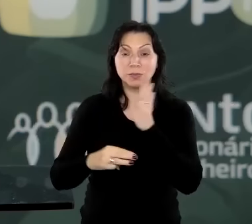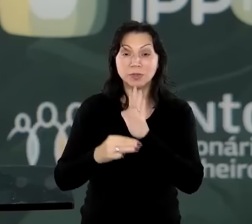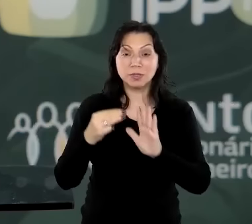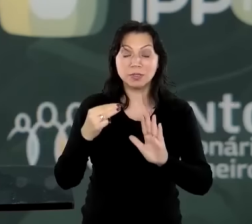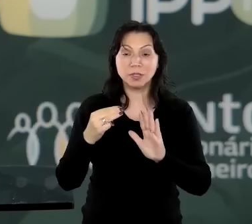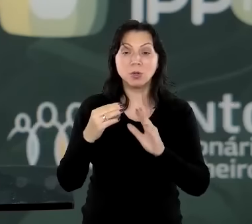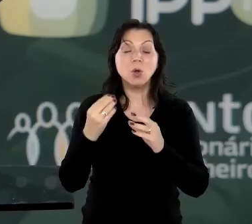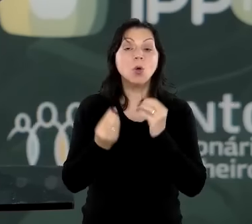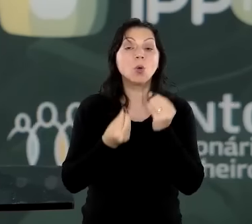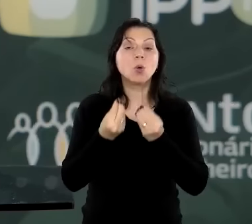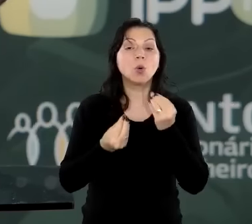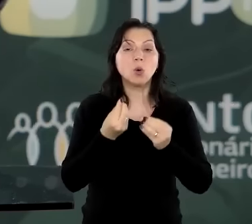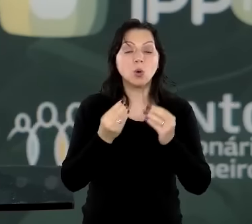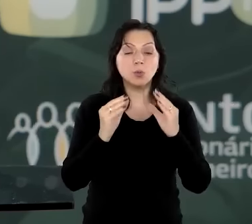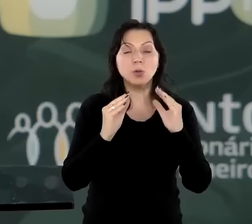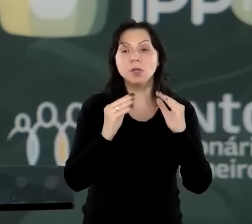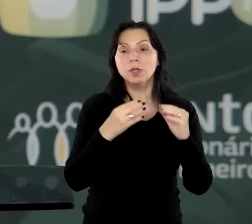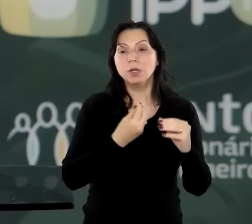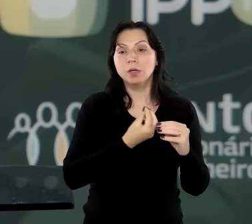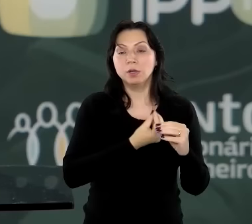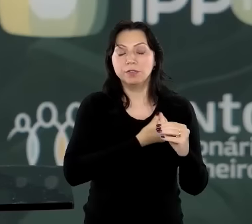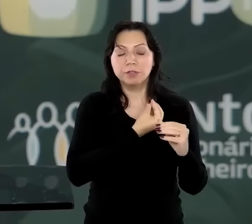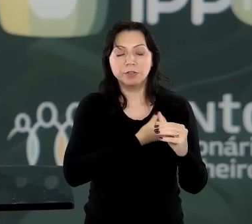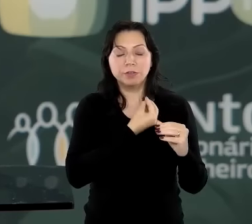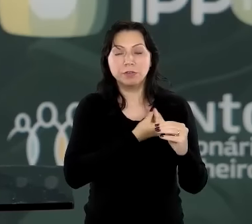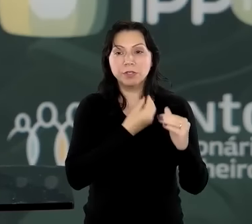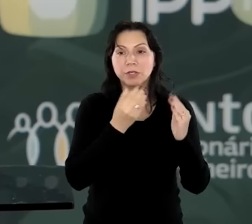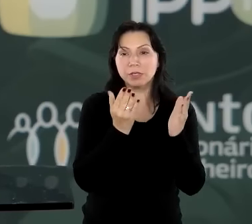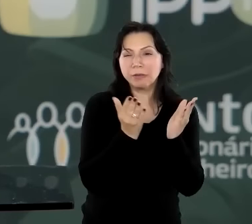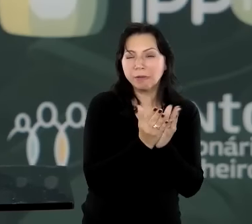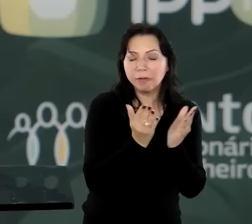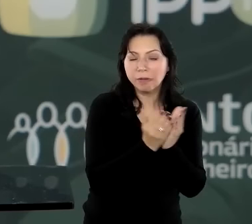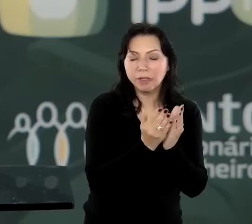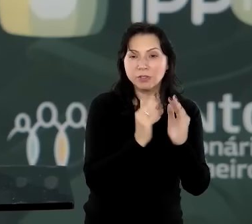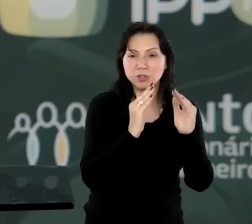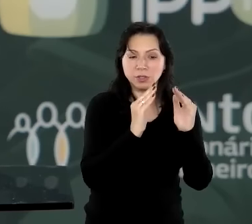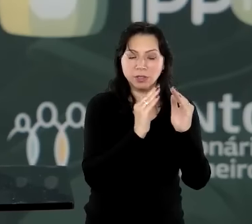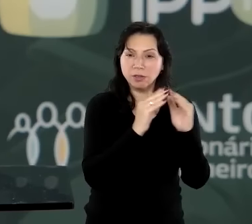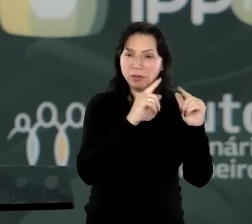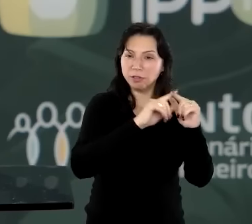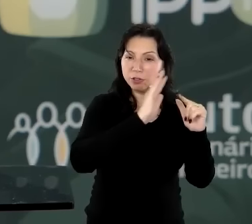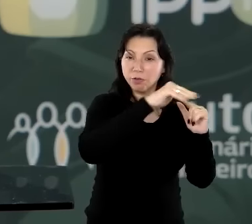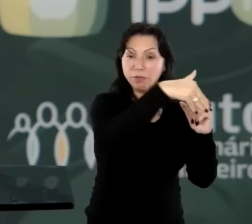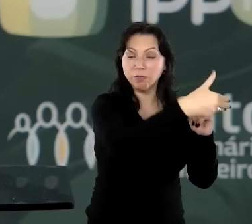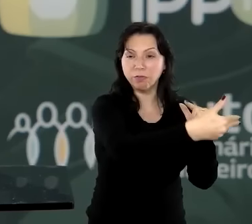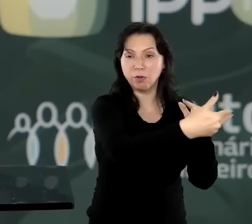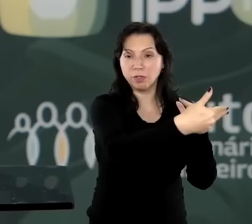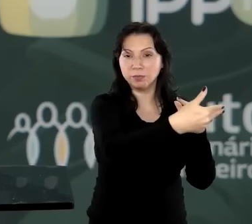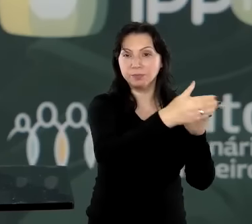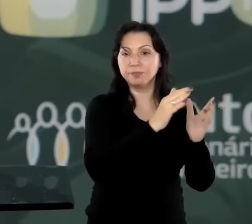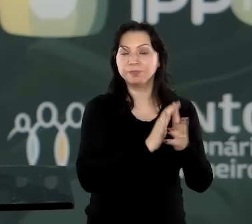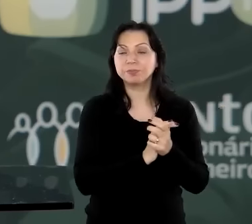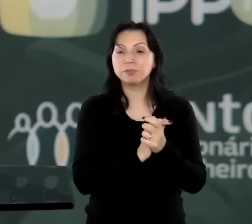igreja pode viver fora dos portões como testemunho? Tendo um relacionamento